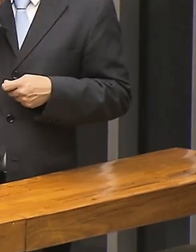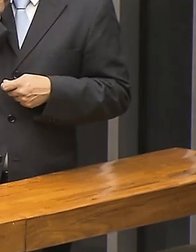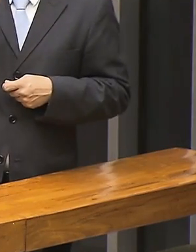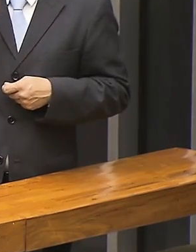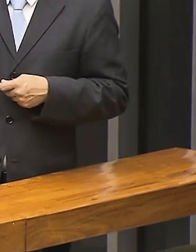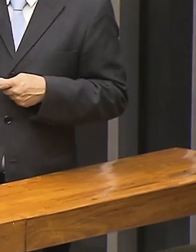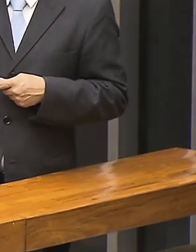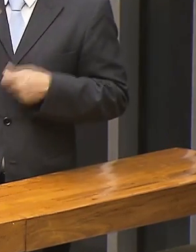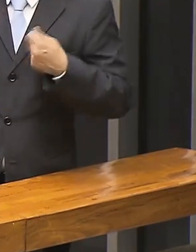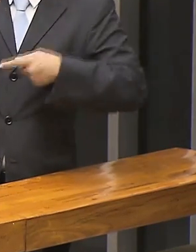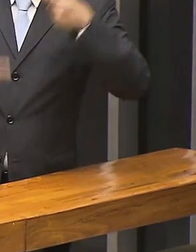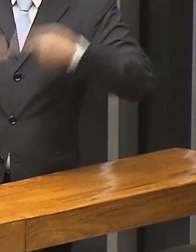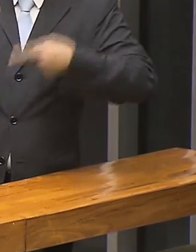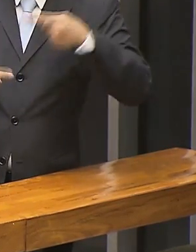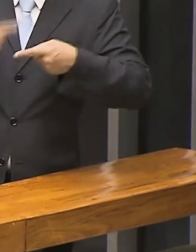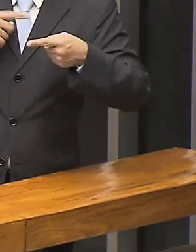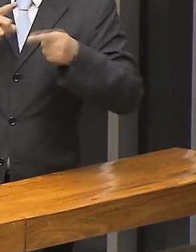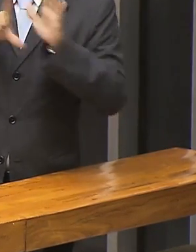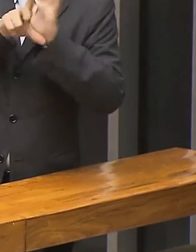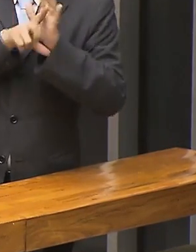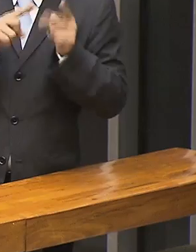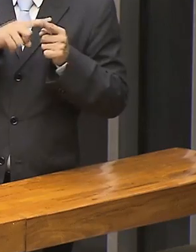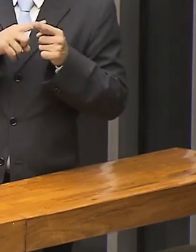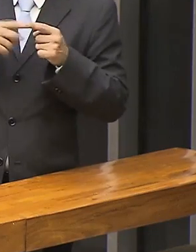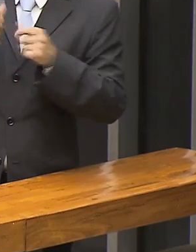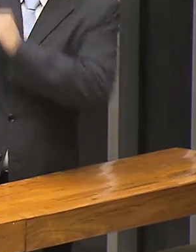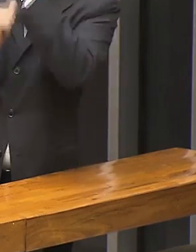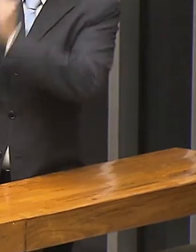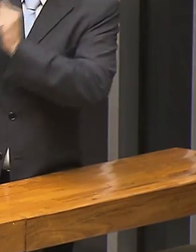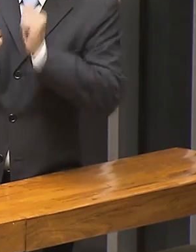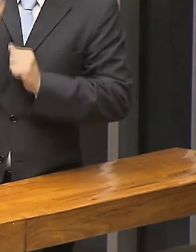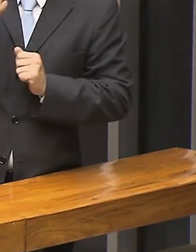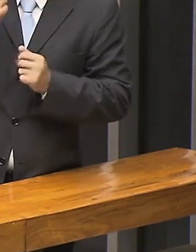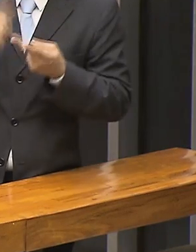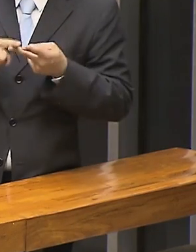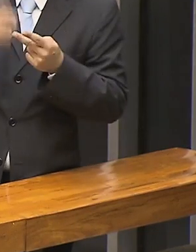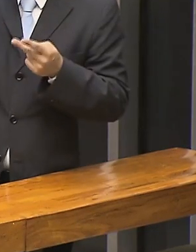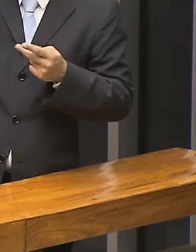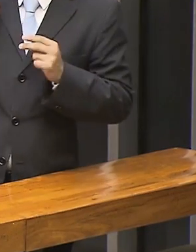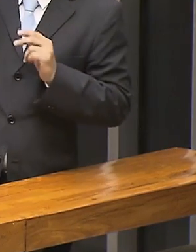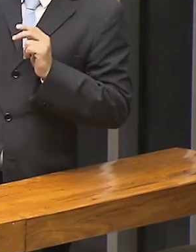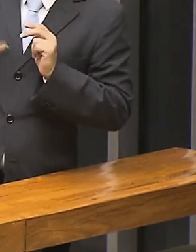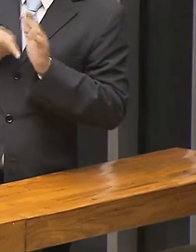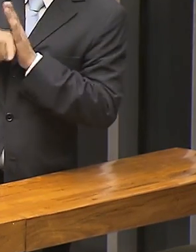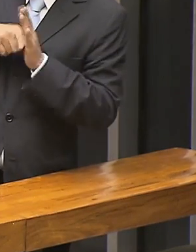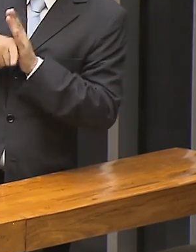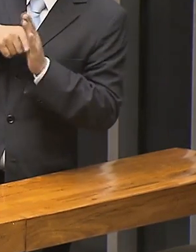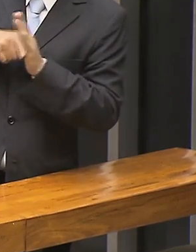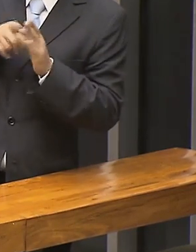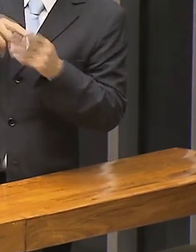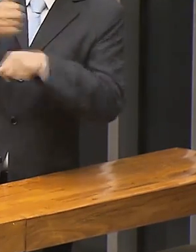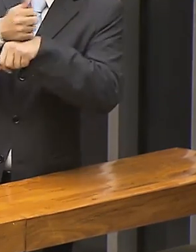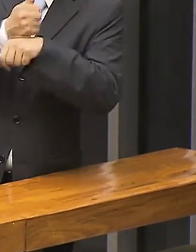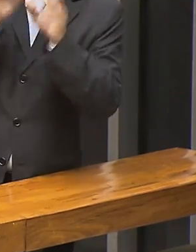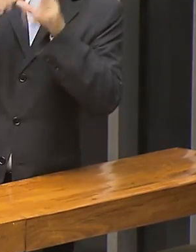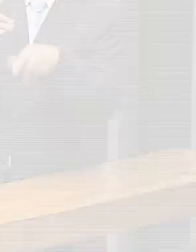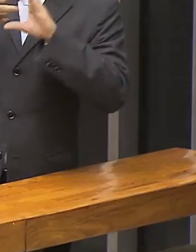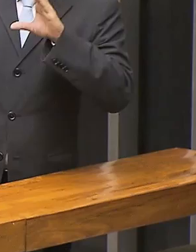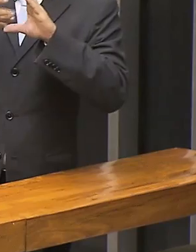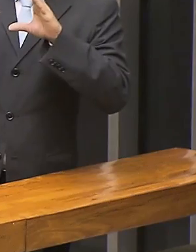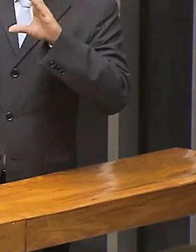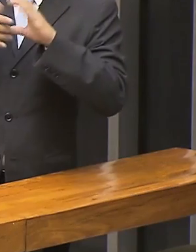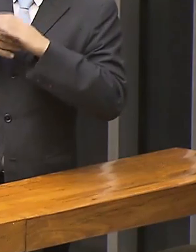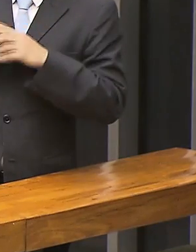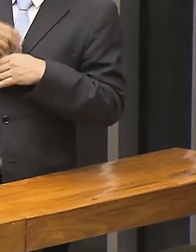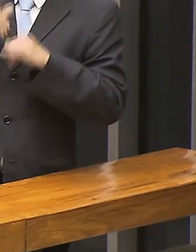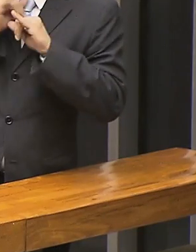políticas públicas, das indústrias farmacêuticas, dos pesquisadores e dos profissionais de saúde e da sociedade como um todo.